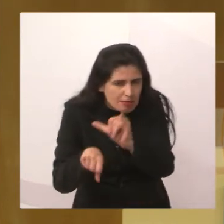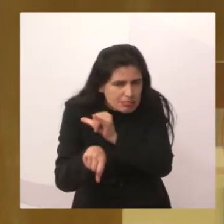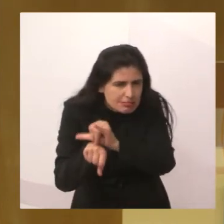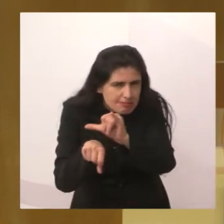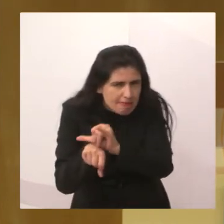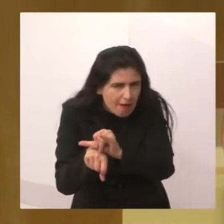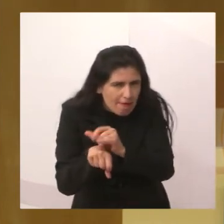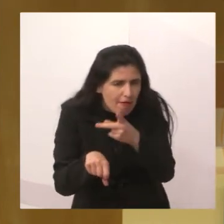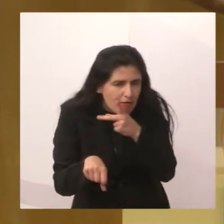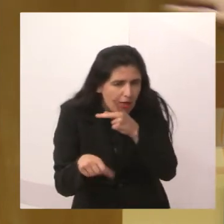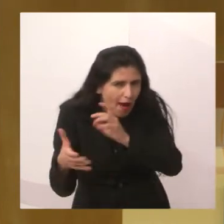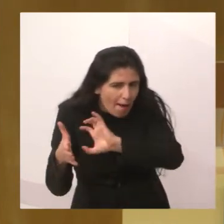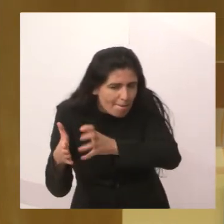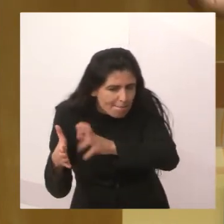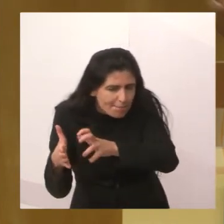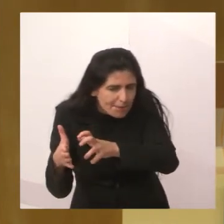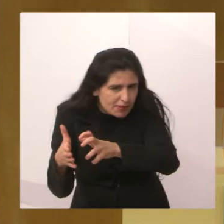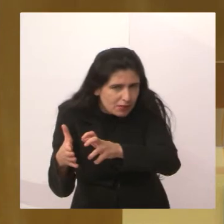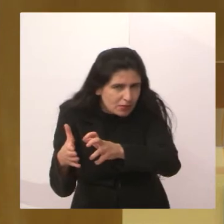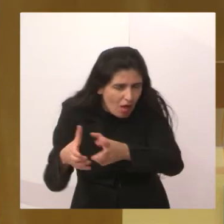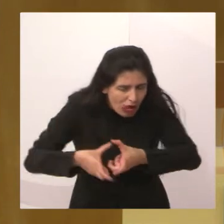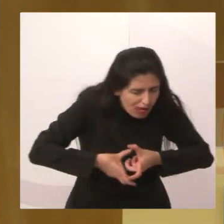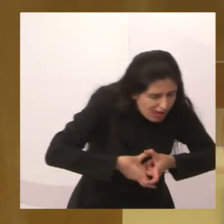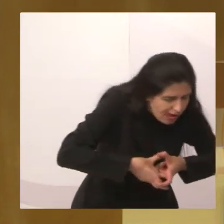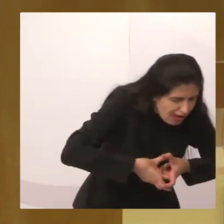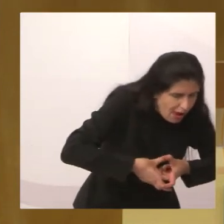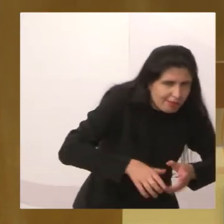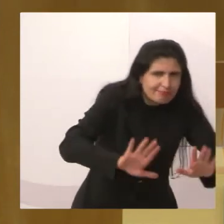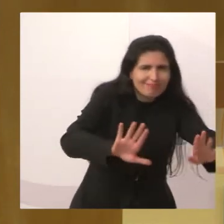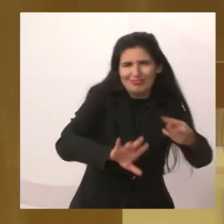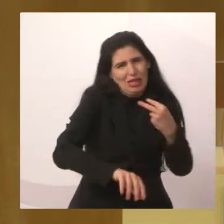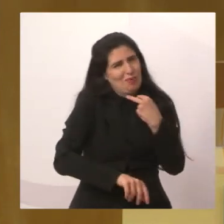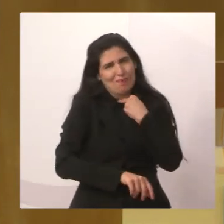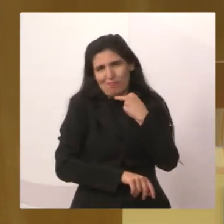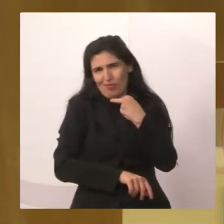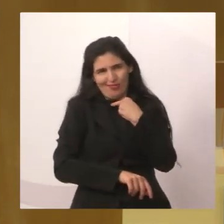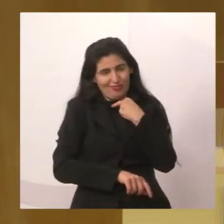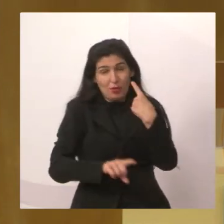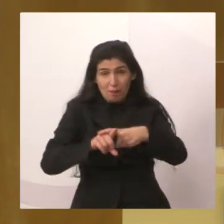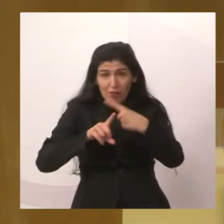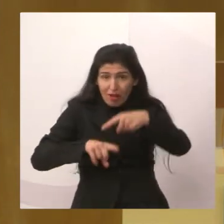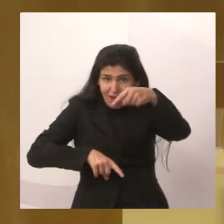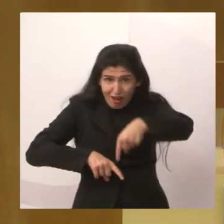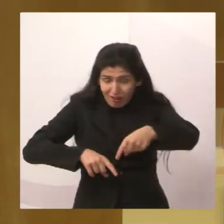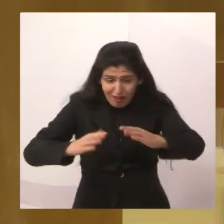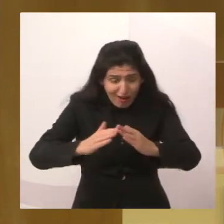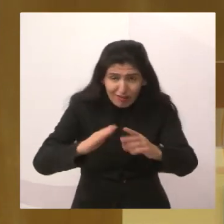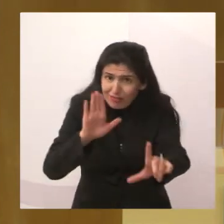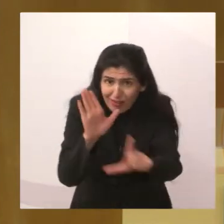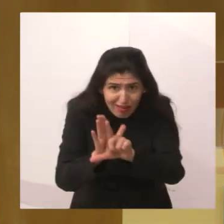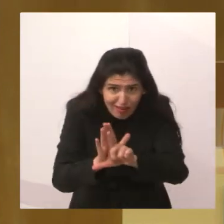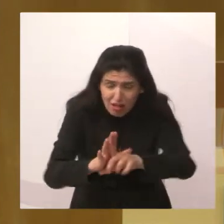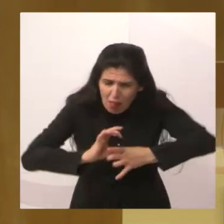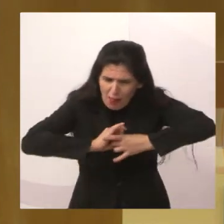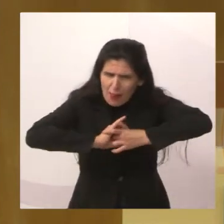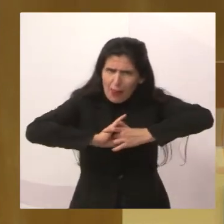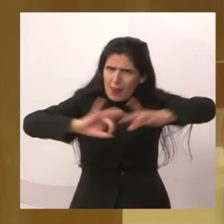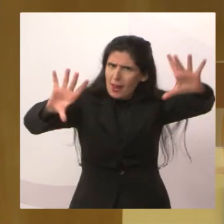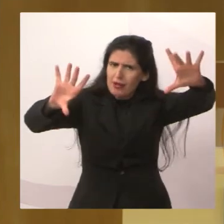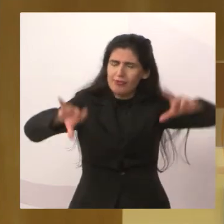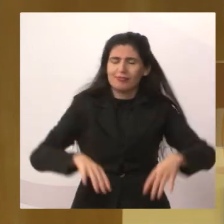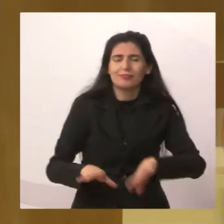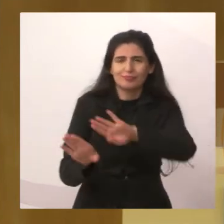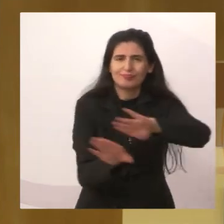governo que lá esteja, não vai ter mais sentido de ter Câmara Municipal, né? E hoje a gente ouviu de manhã na Rádio Mensagem, né, o Donizete